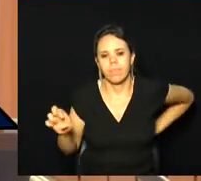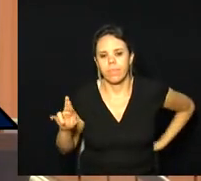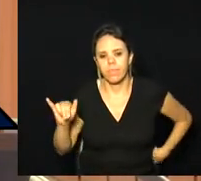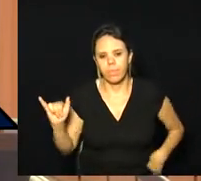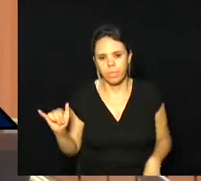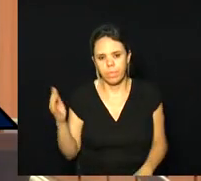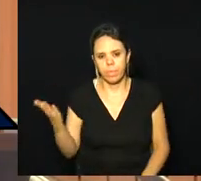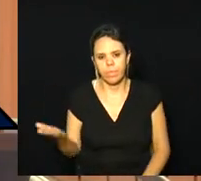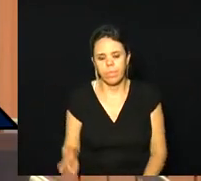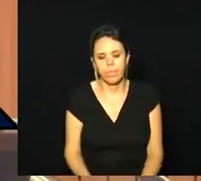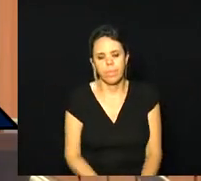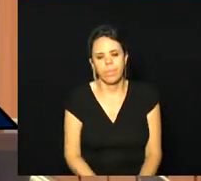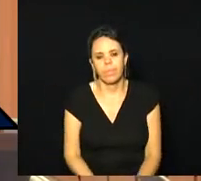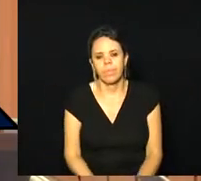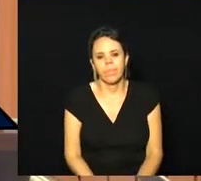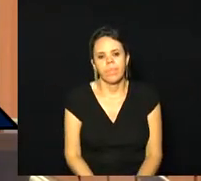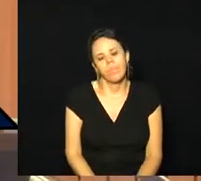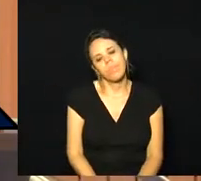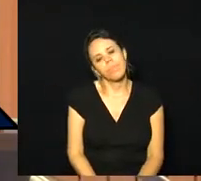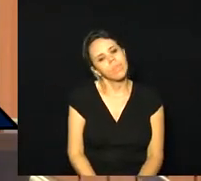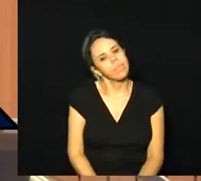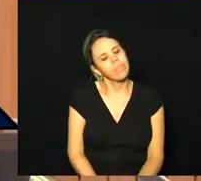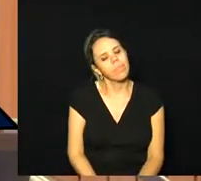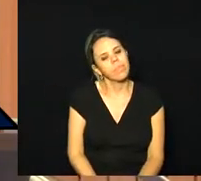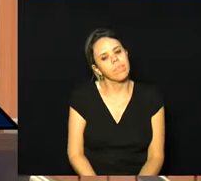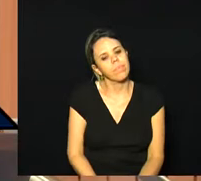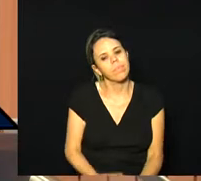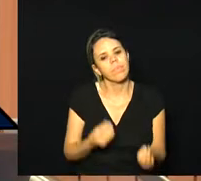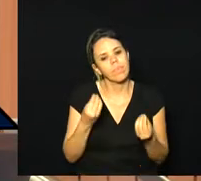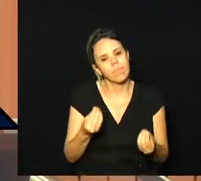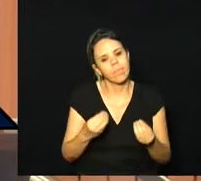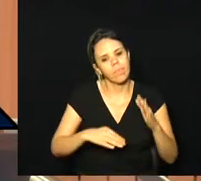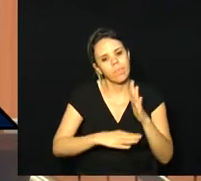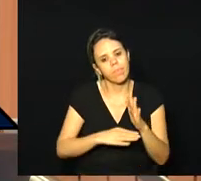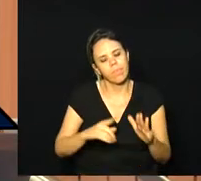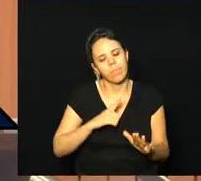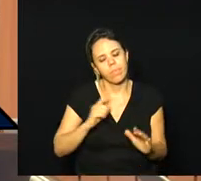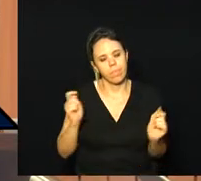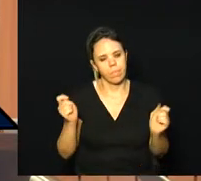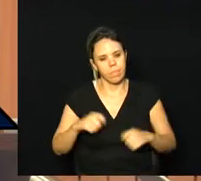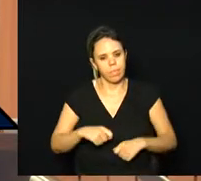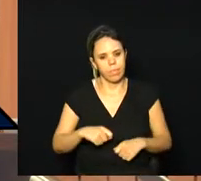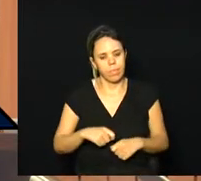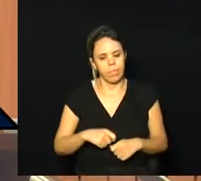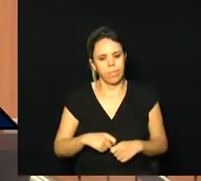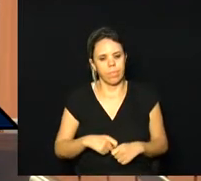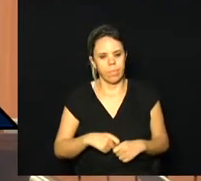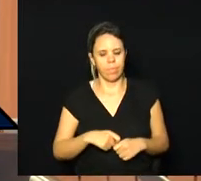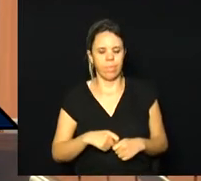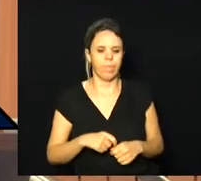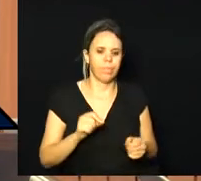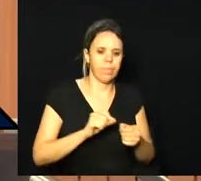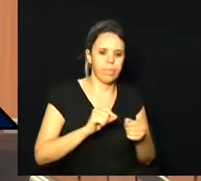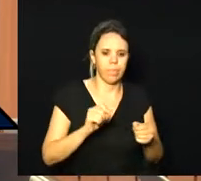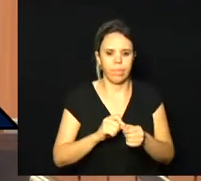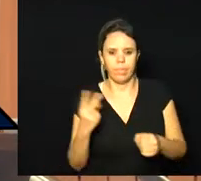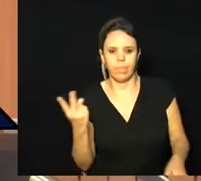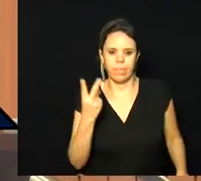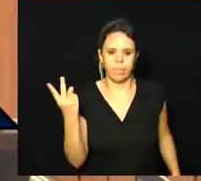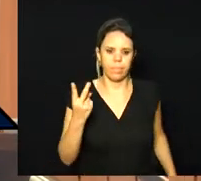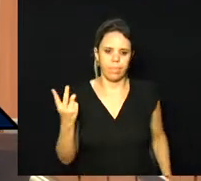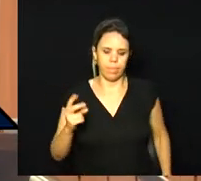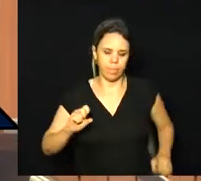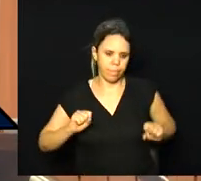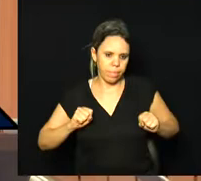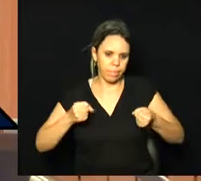Henrique Santiago Silva, é uma das formas que a casa tem de fazer valer o esforço